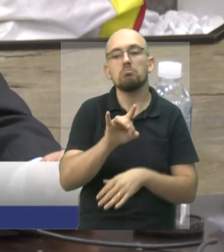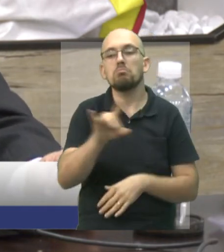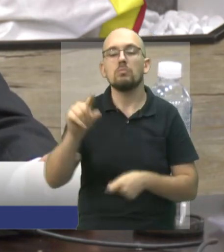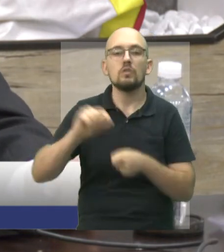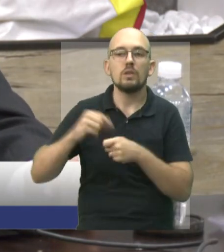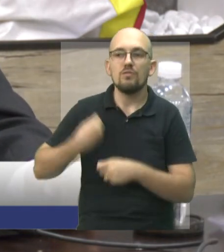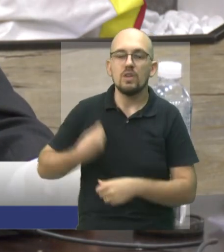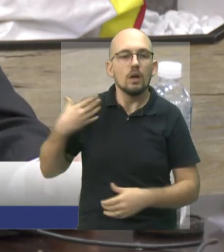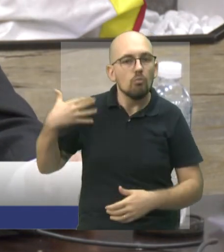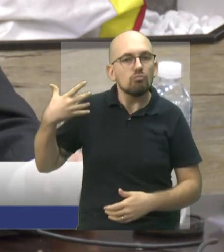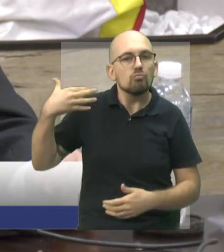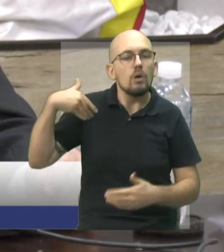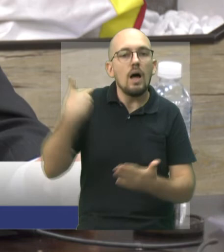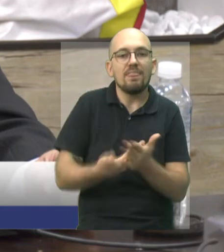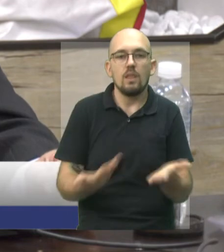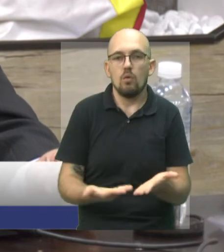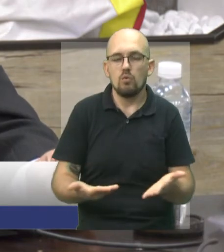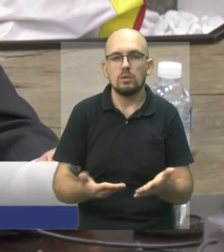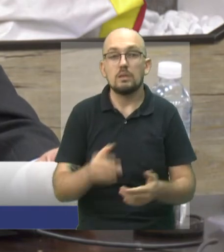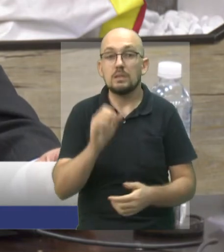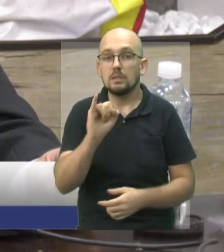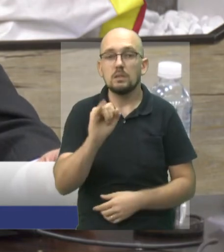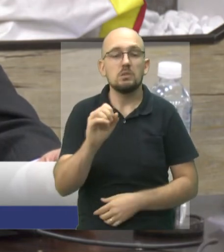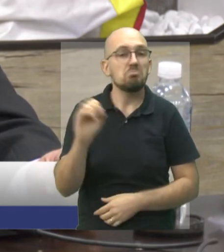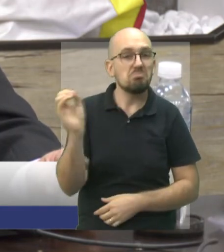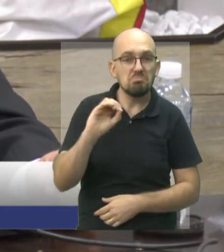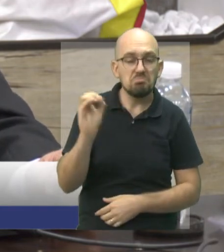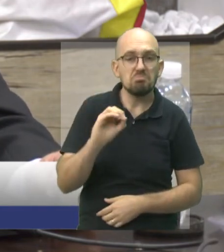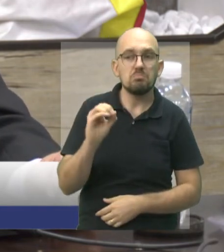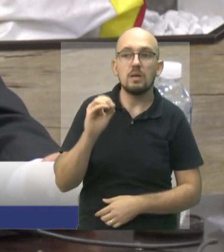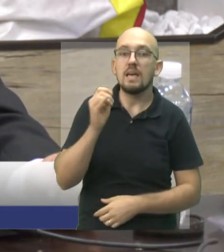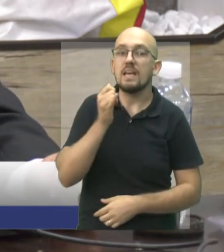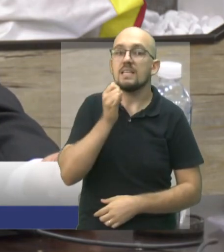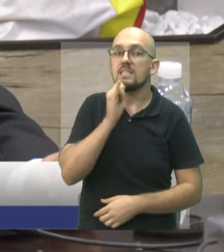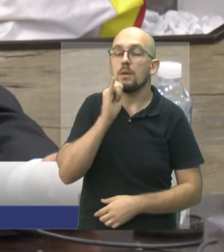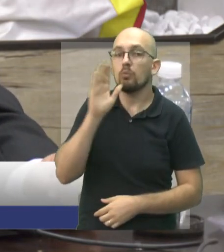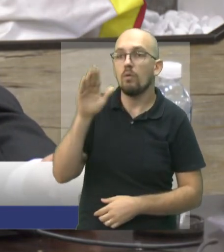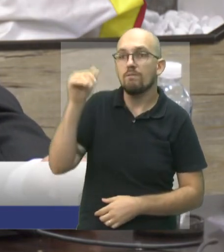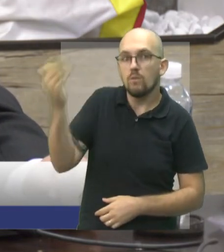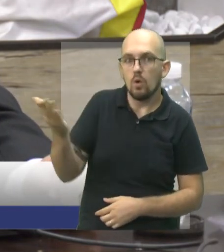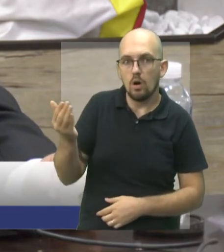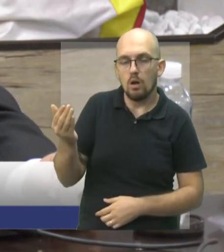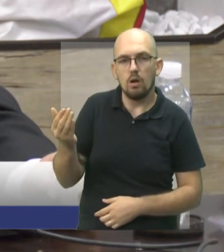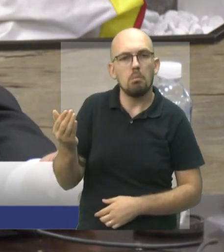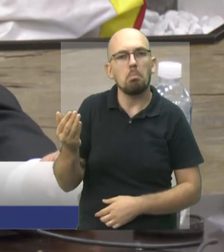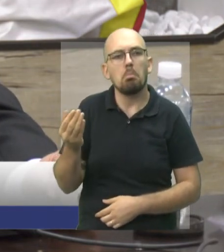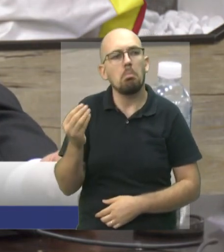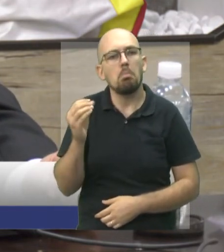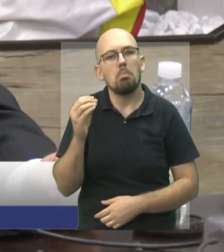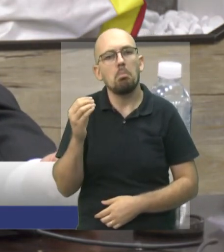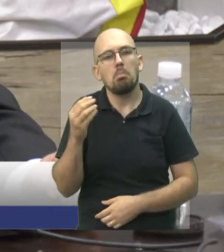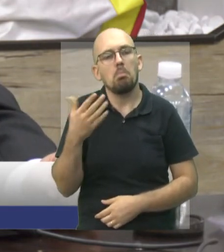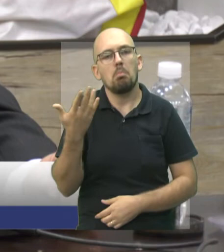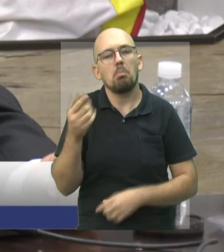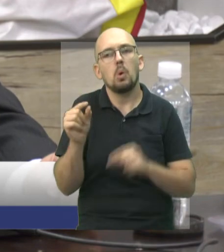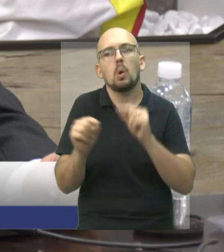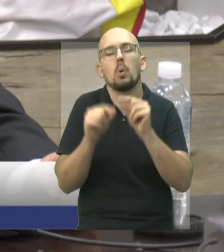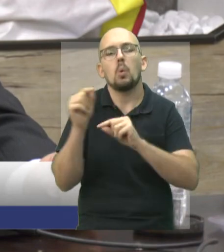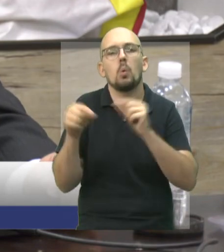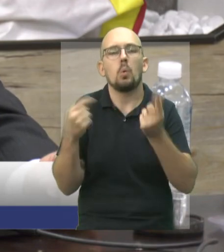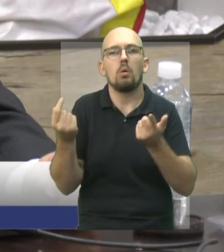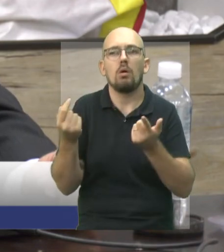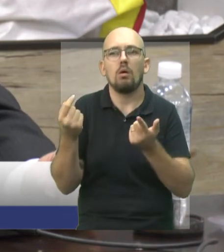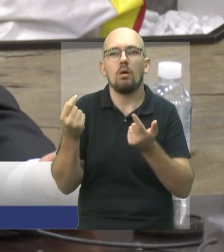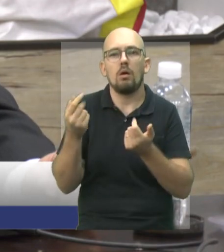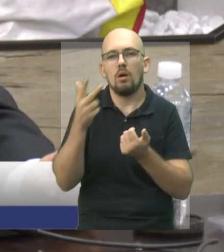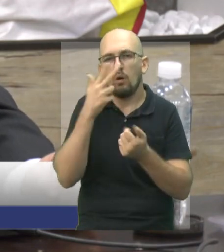hoje. Porque se não fosse pelo exemplo que vocês têm lá fora, não só por motivos como